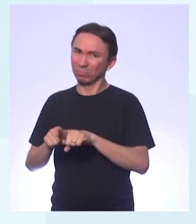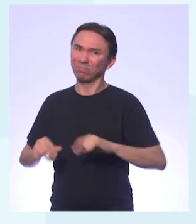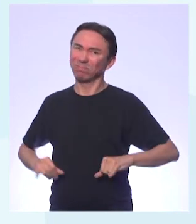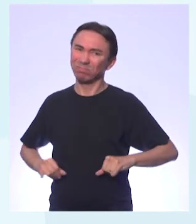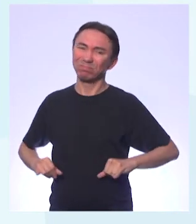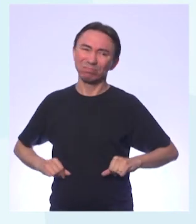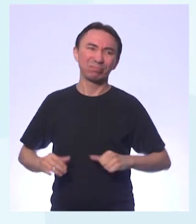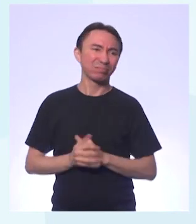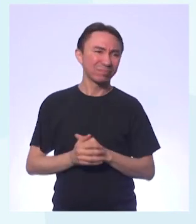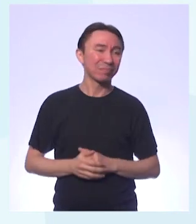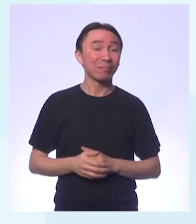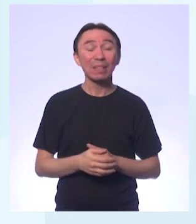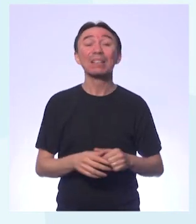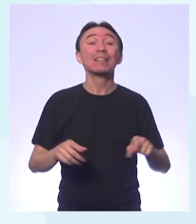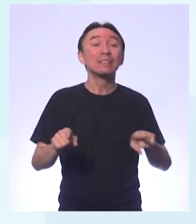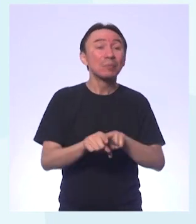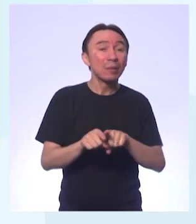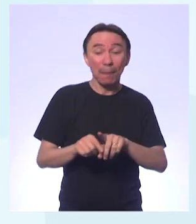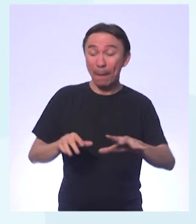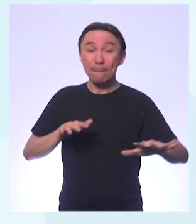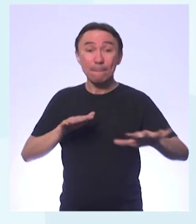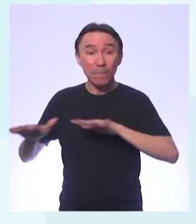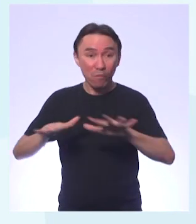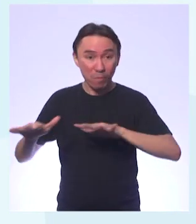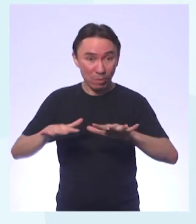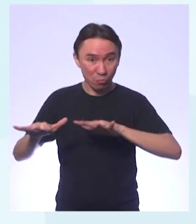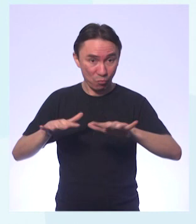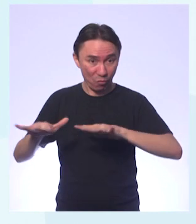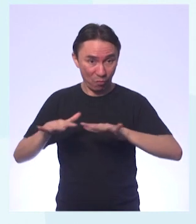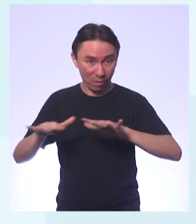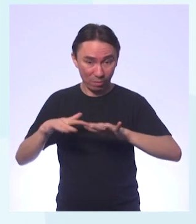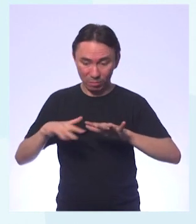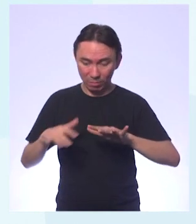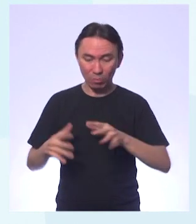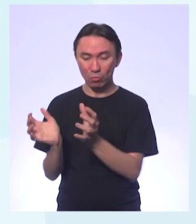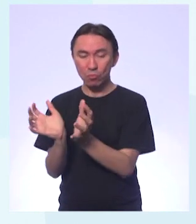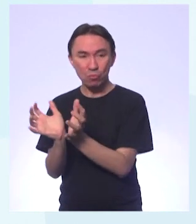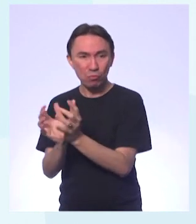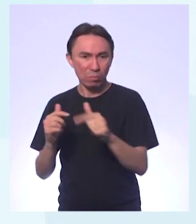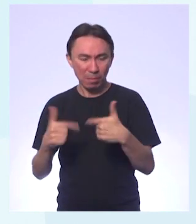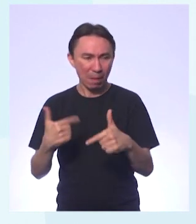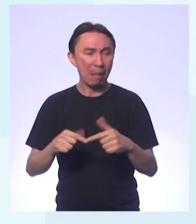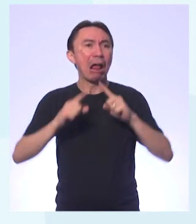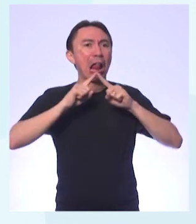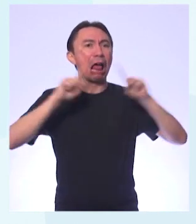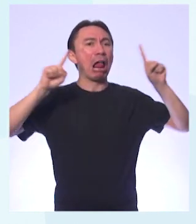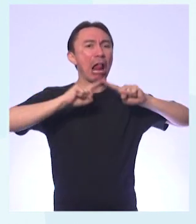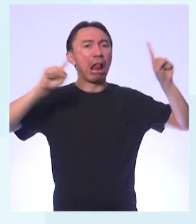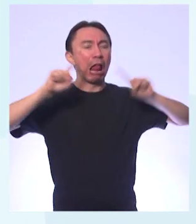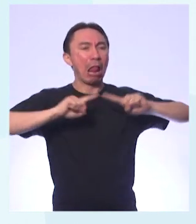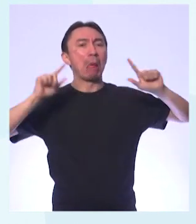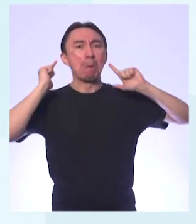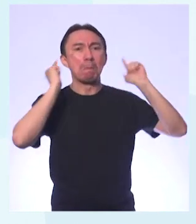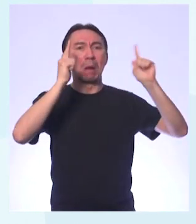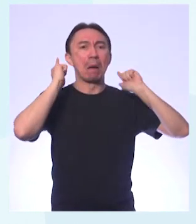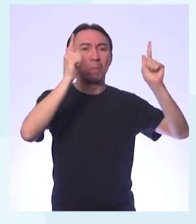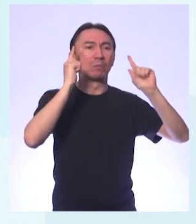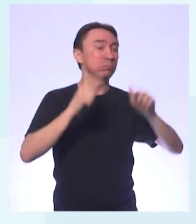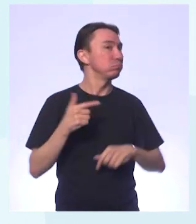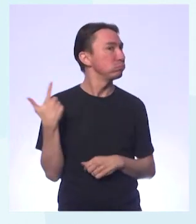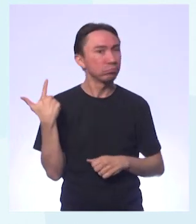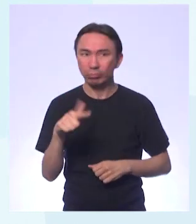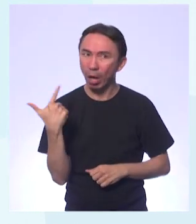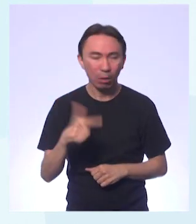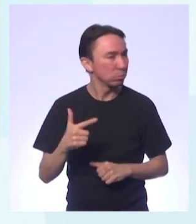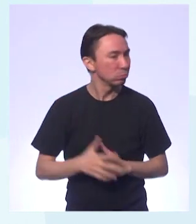Criminalização de qualquer movimento trabalhador. E olha só, gente, não podia ter reclamação. Nada de movimentos de trabalhadores. Tinha que trabalhar